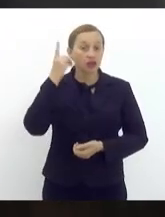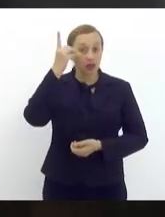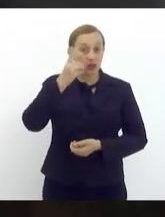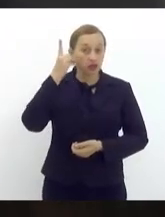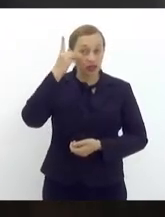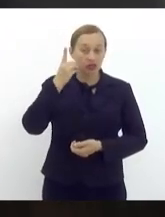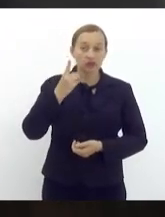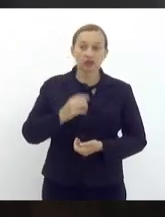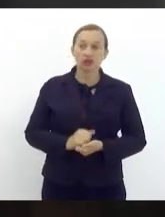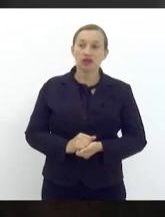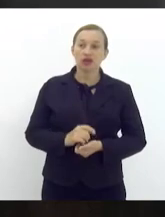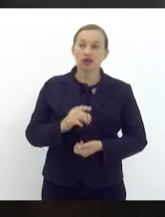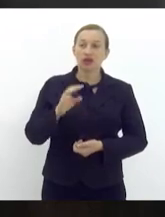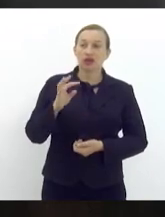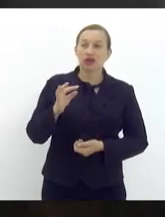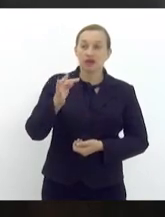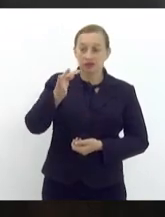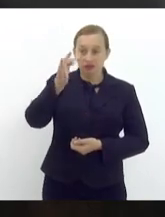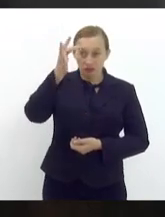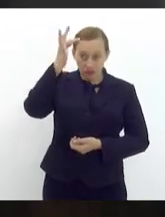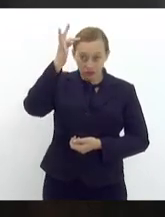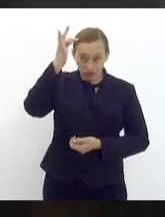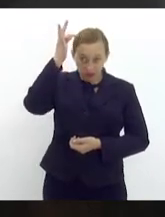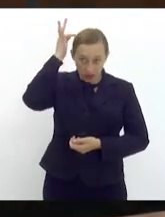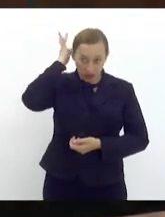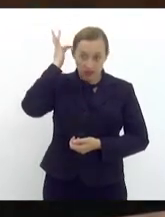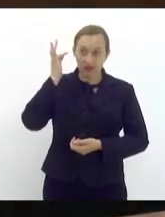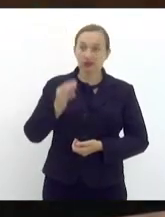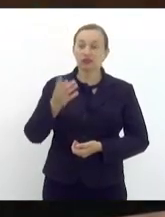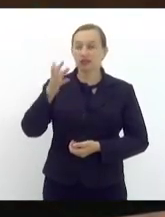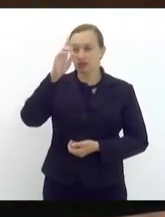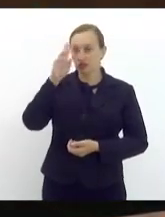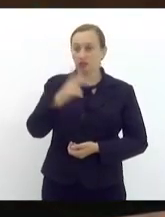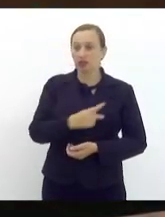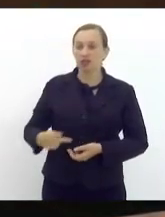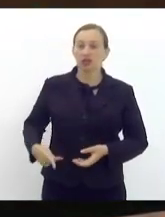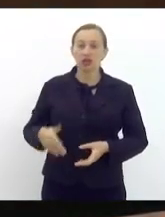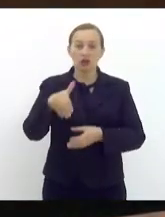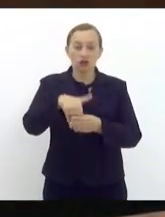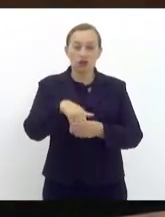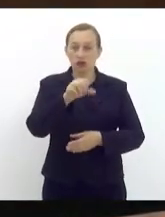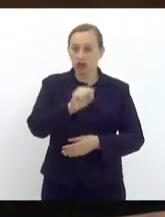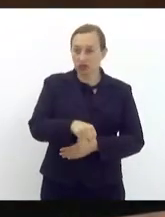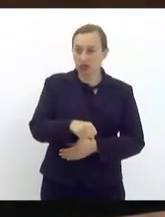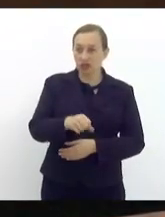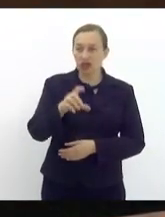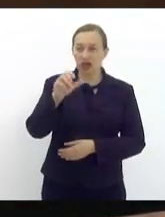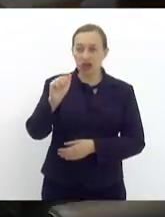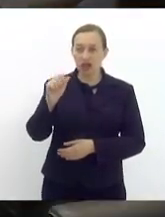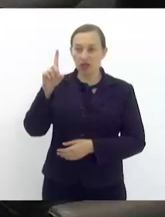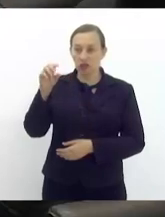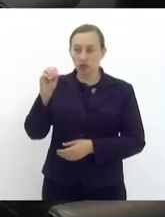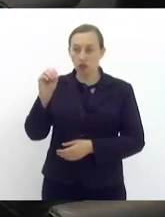Deputado Fred Pacheco. Presidente, meu voto é sim para Adolfo Konder.